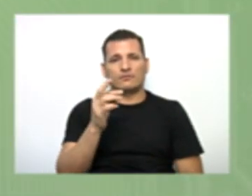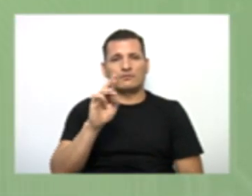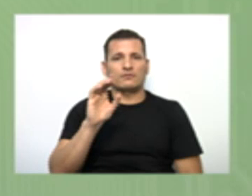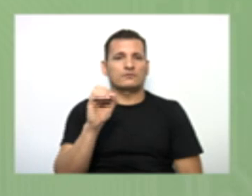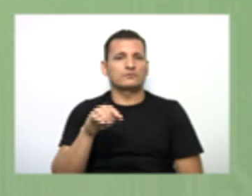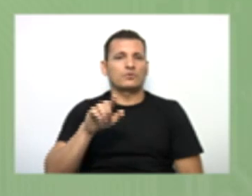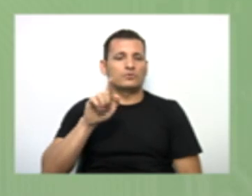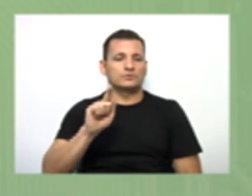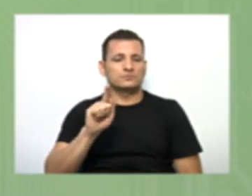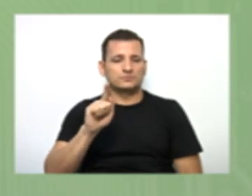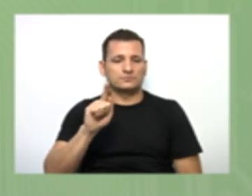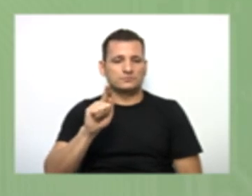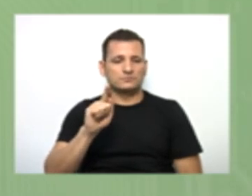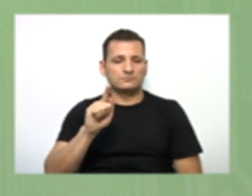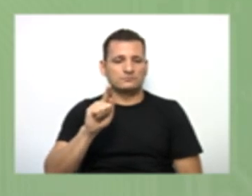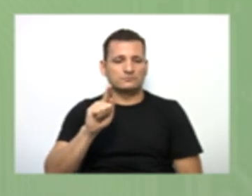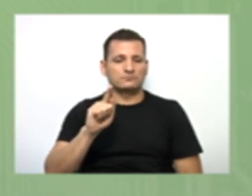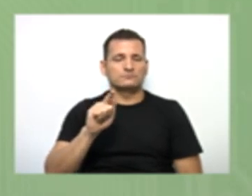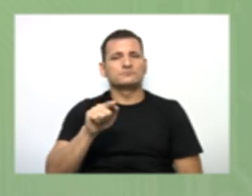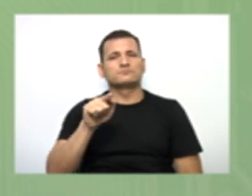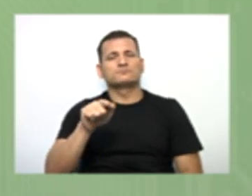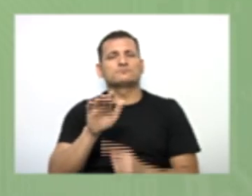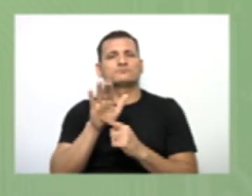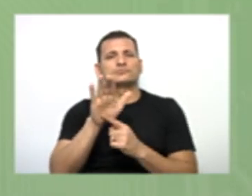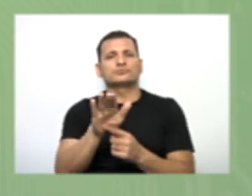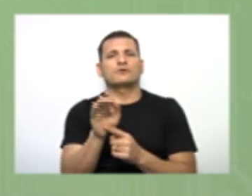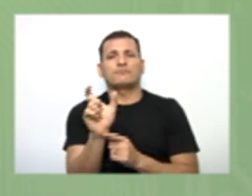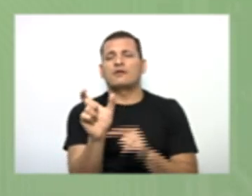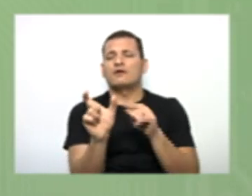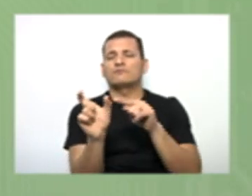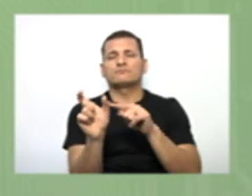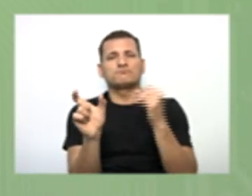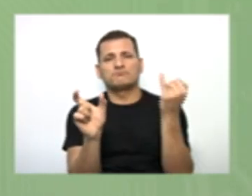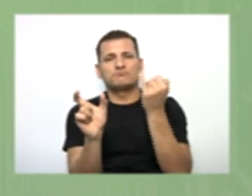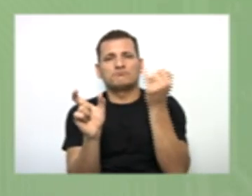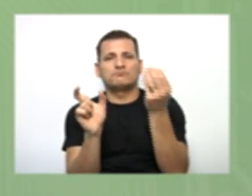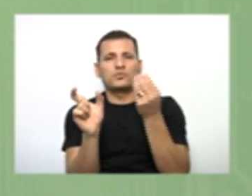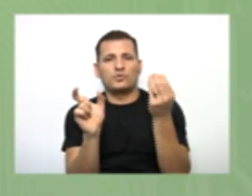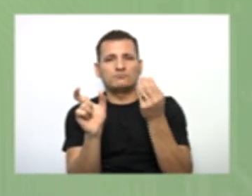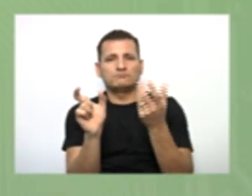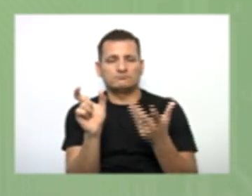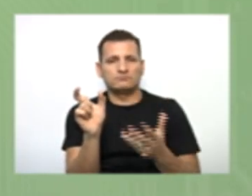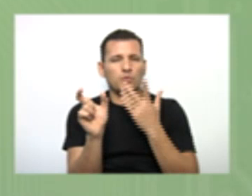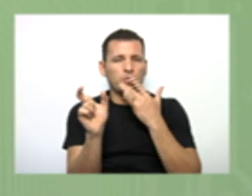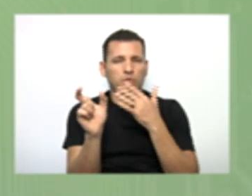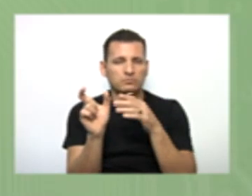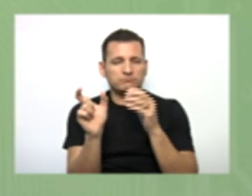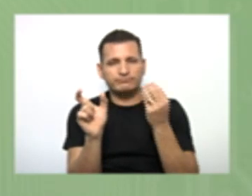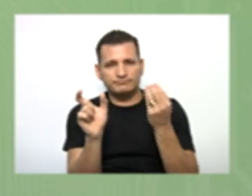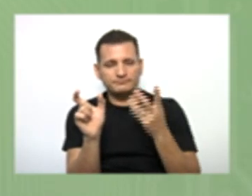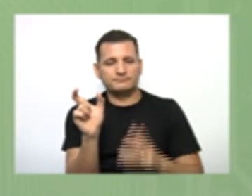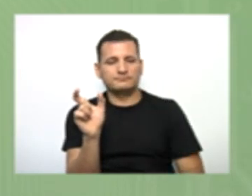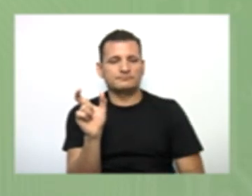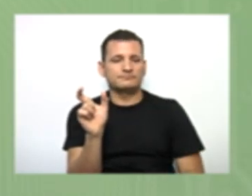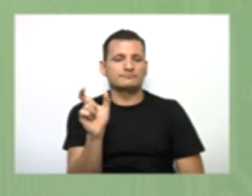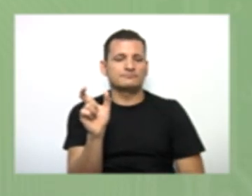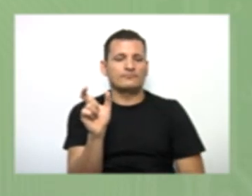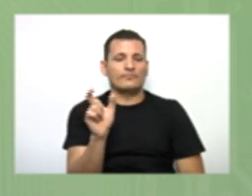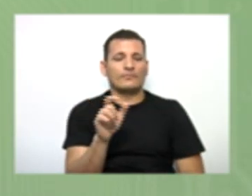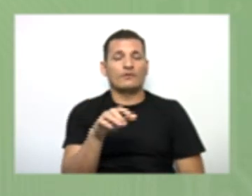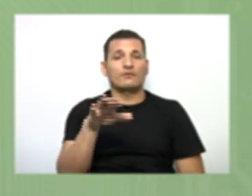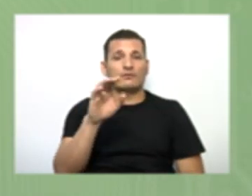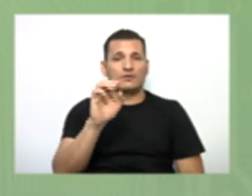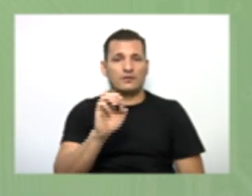que ele destaca a importância daquela palavra ou daquela frase, que nós vamos fazer também agora.